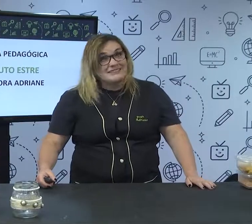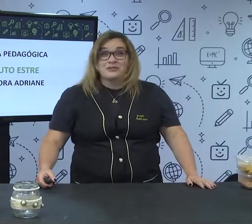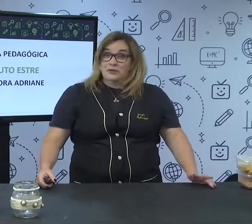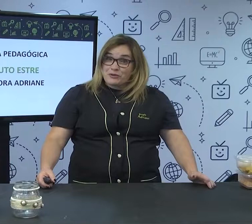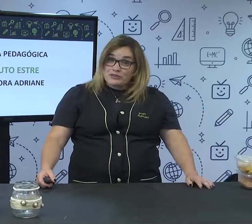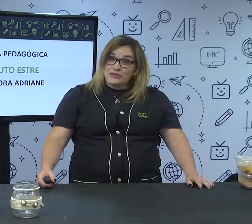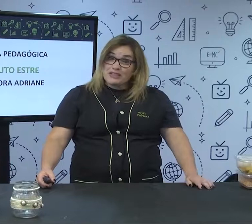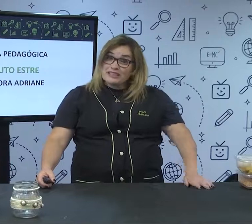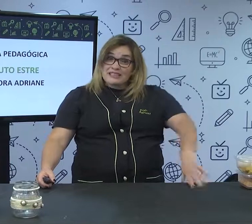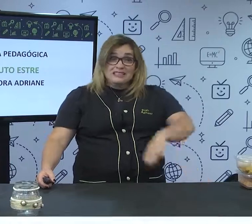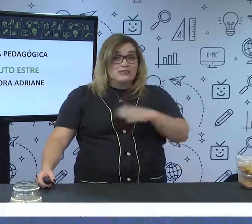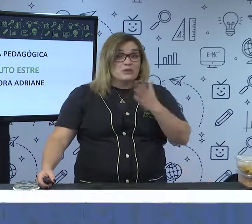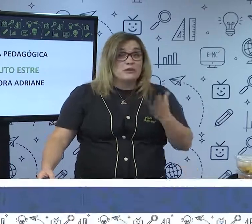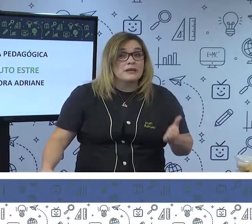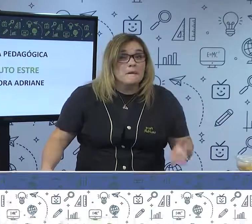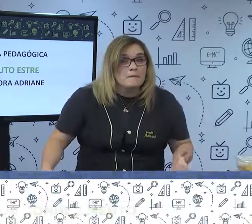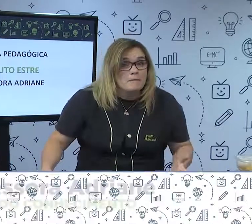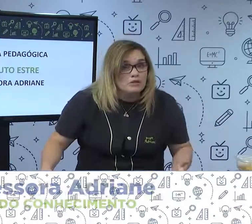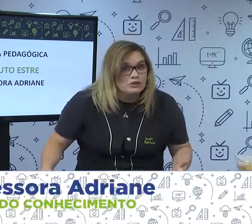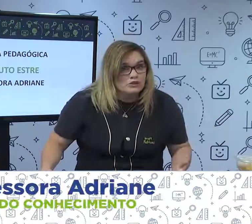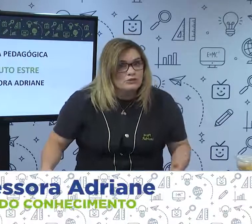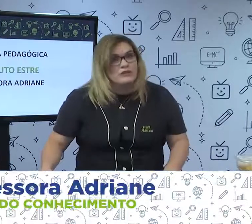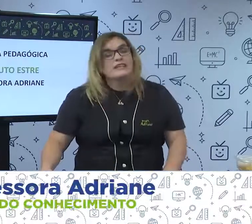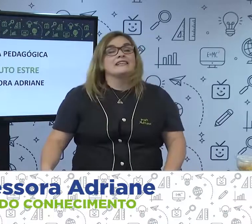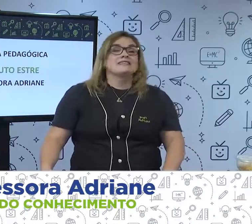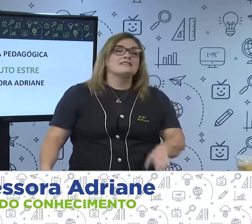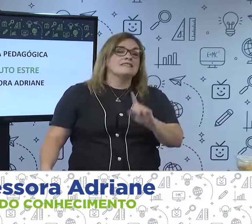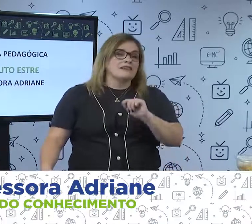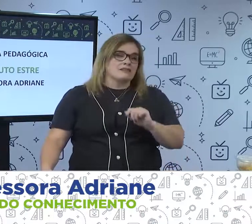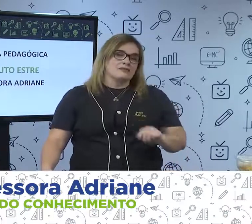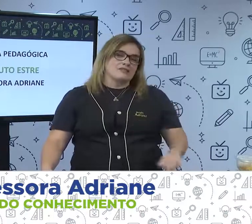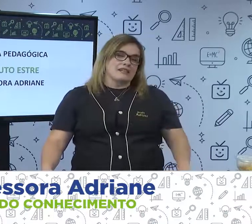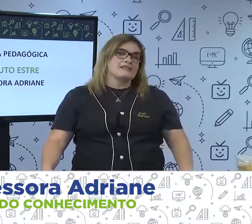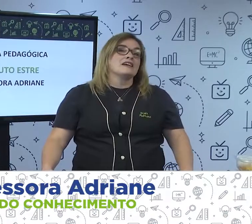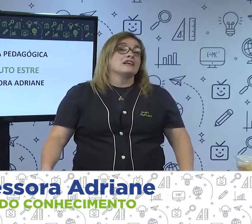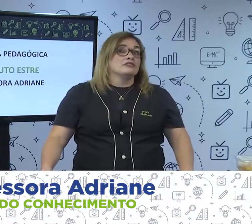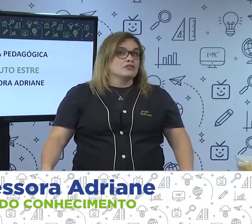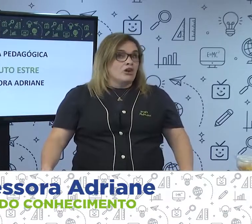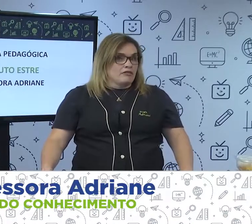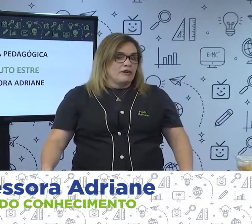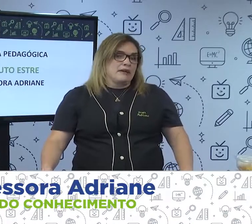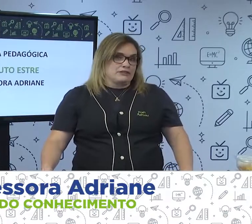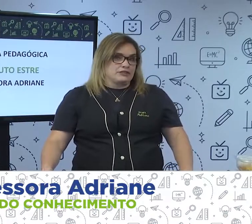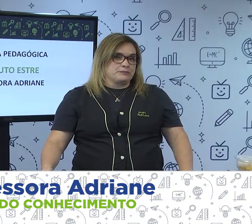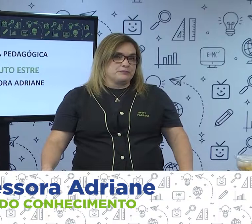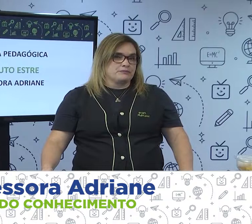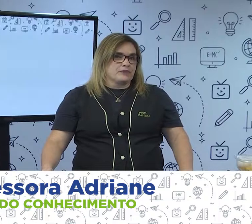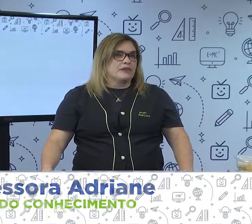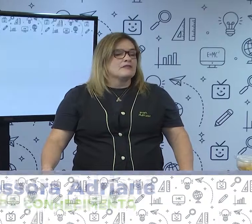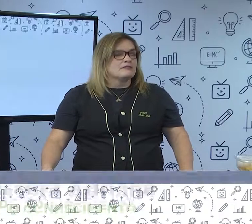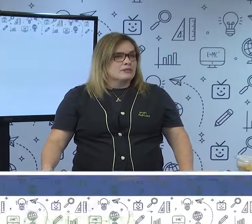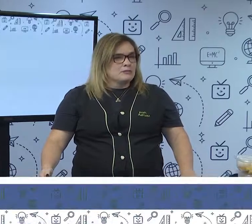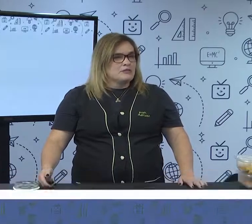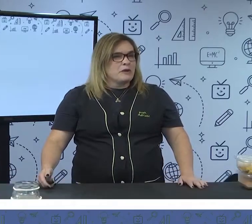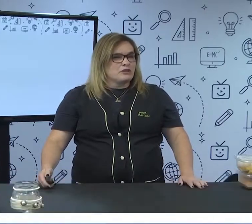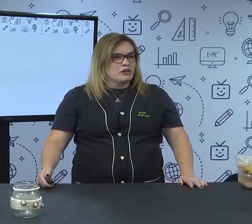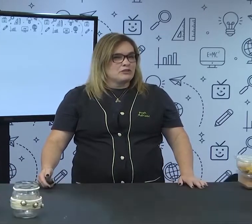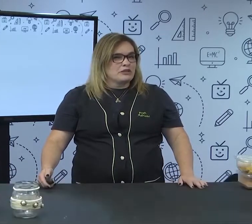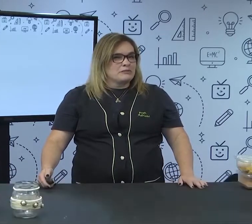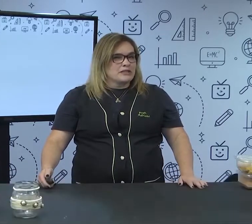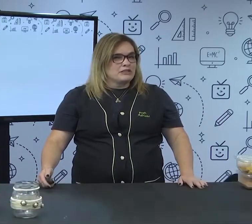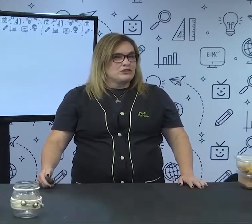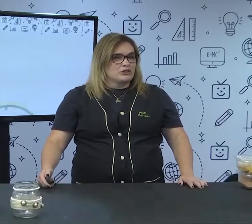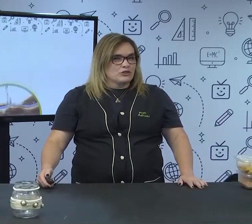tudo bem? Sou a professora Adriane, estou aqui muito feliz em estar com vocês novamente. Vamos